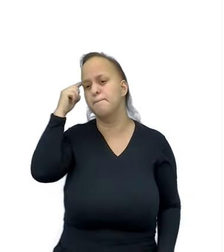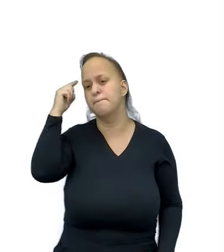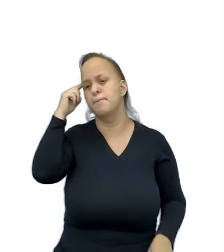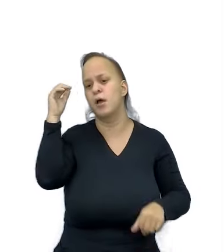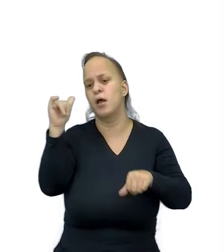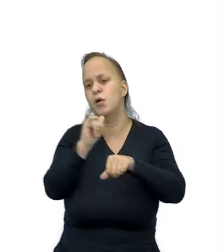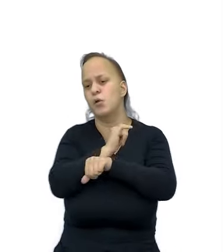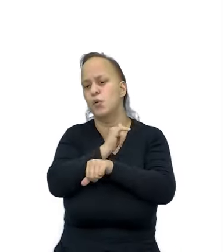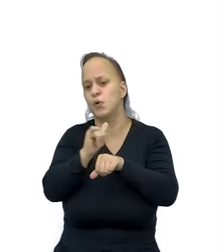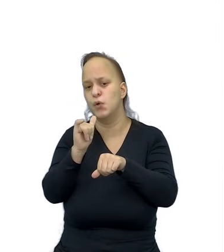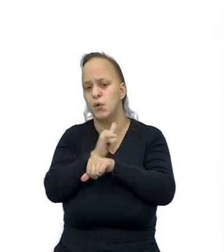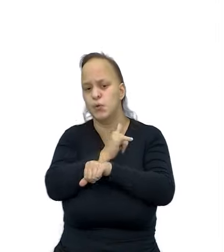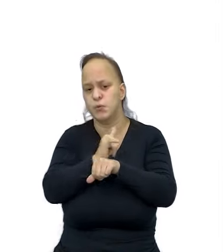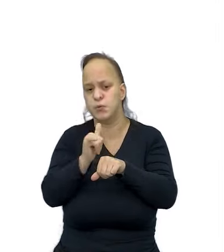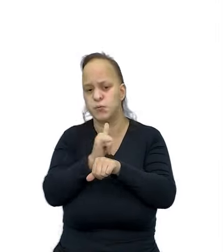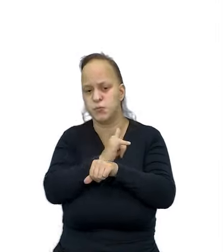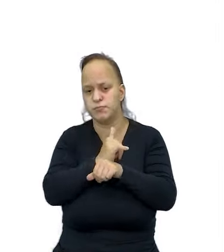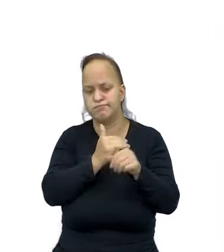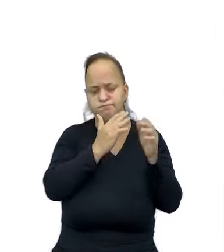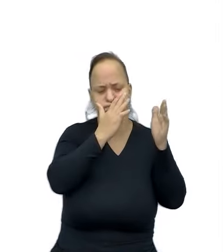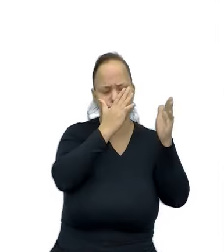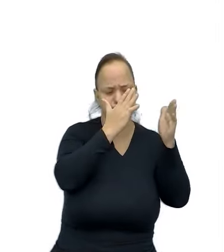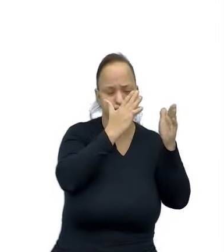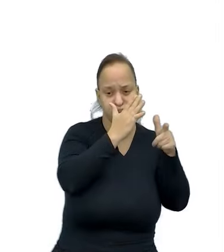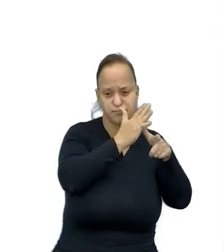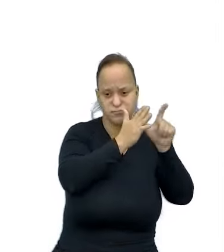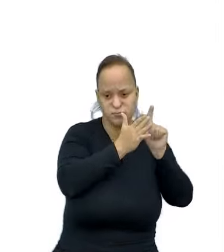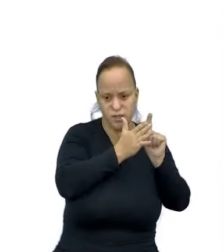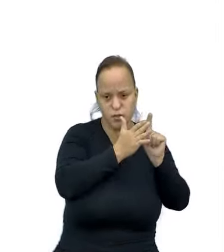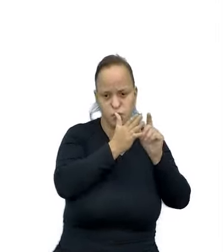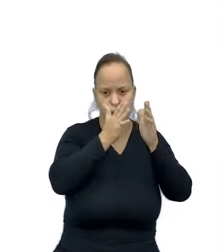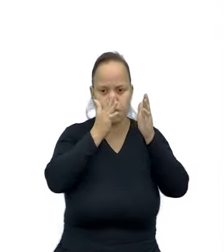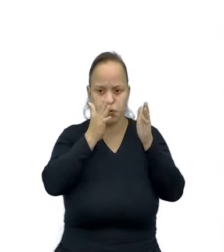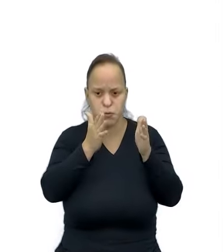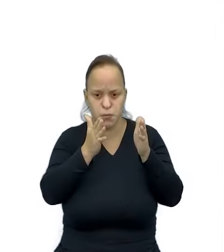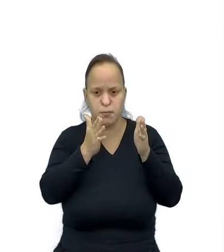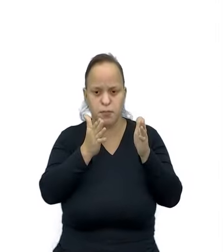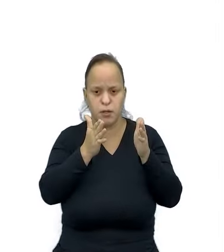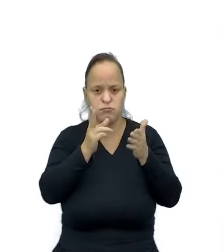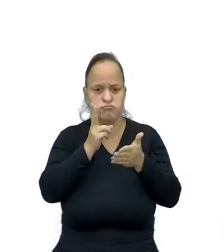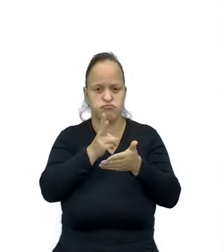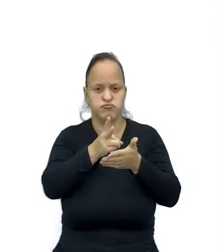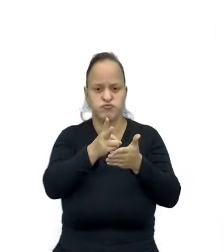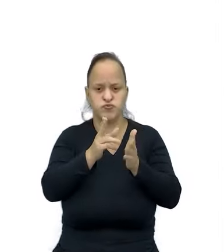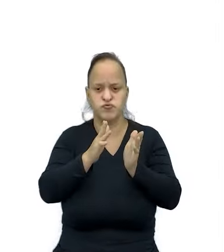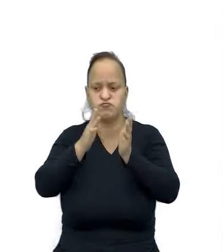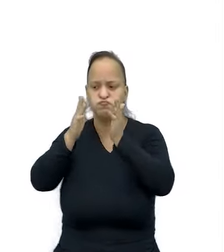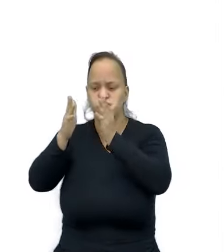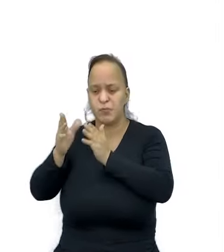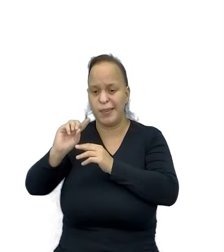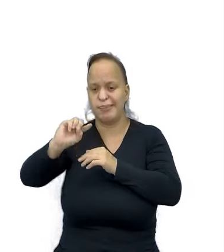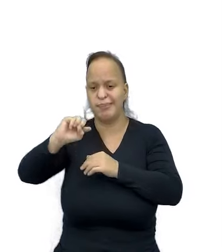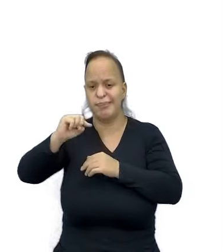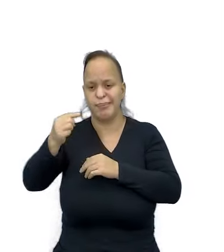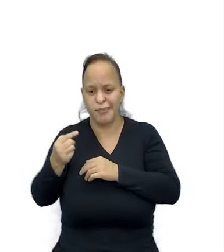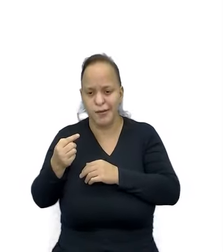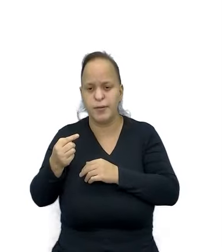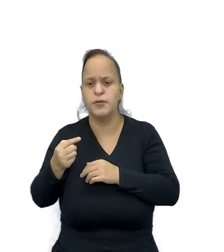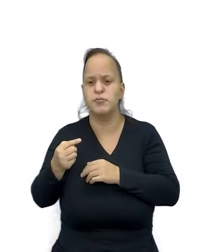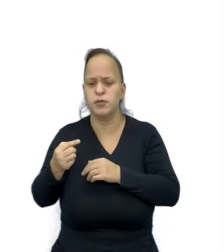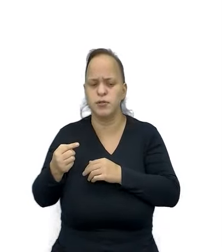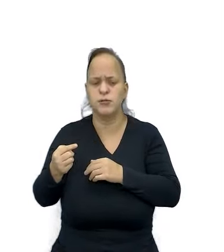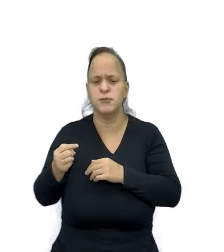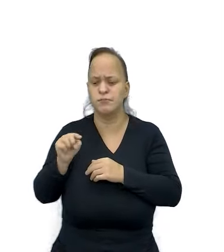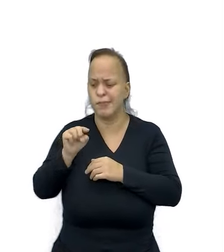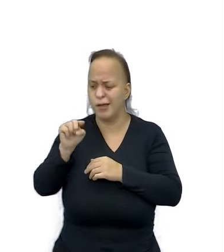de leitura do antes, durante e depois, que é importante, né? Eles podem ouvir, fazer um levantamento do que